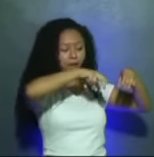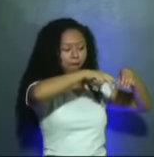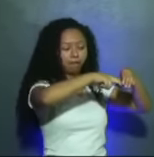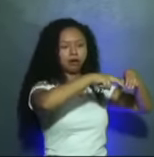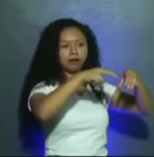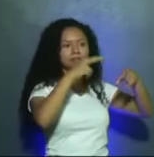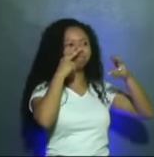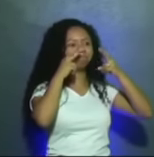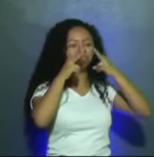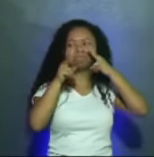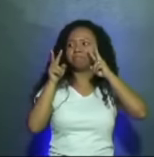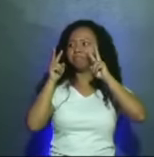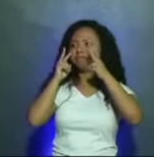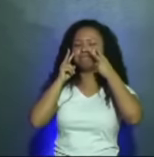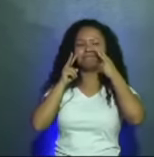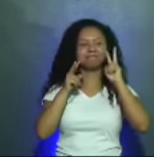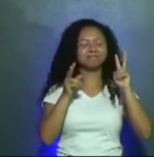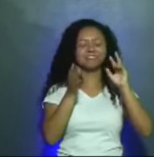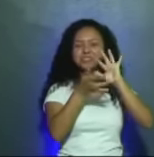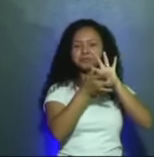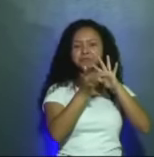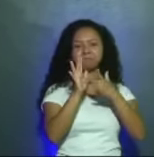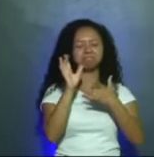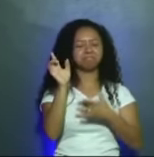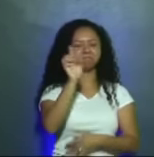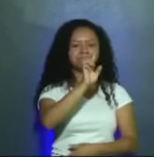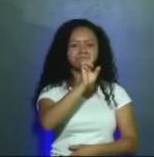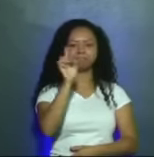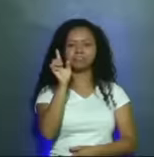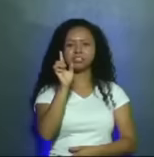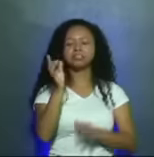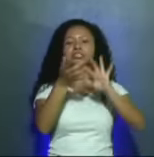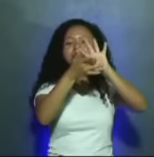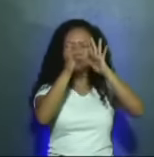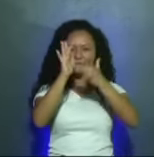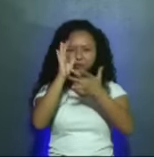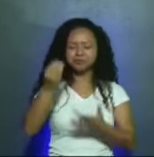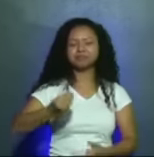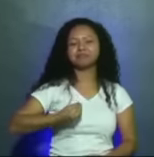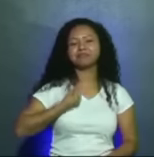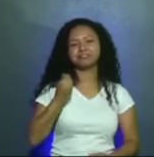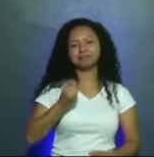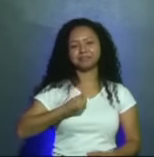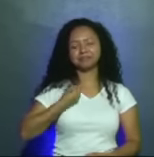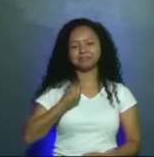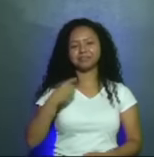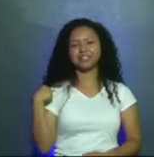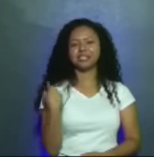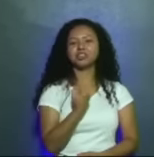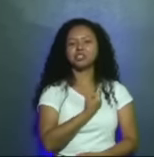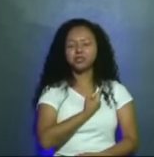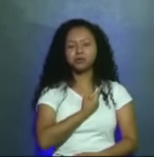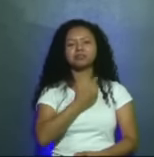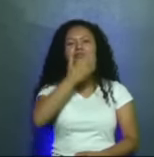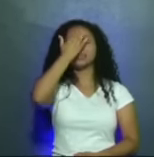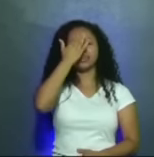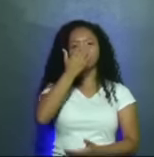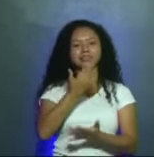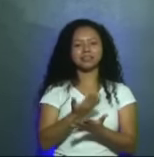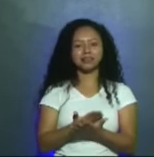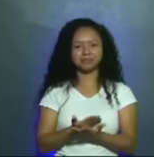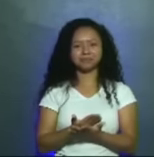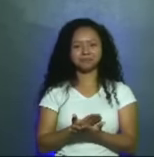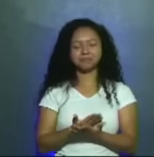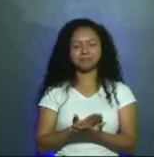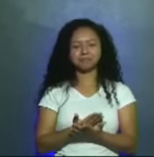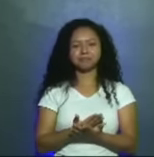Jesus vive, querido, Jesus vive. Nós temos que crer nessa ressurreição, senão a nossa fé é